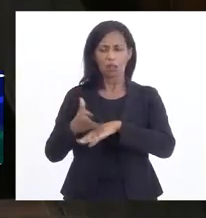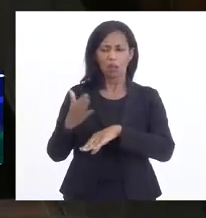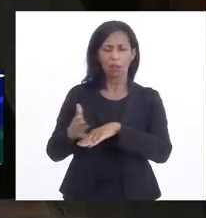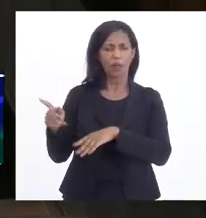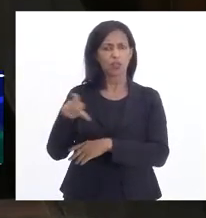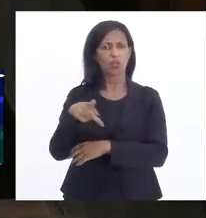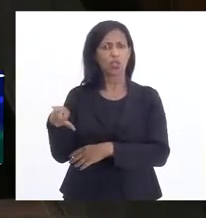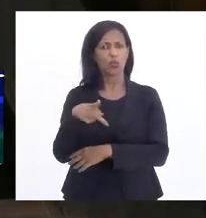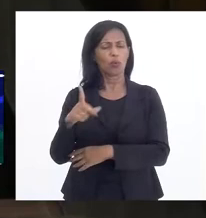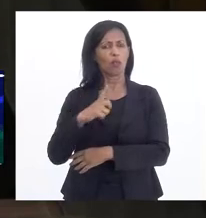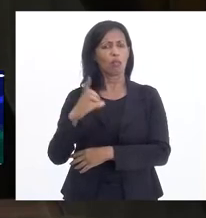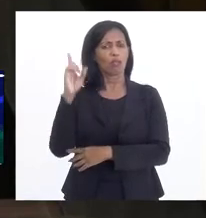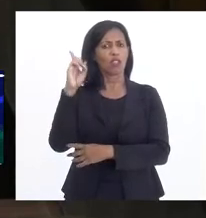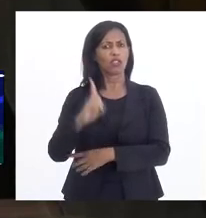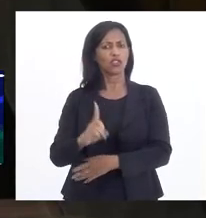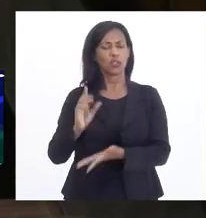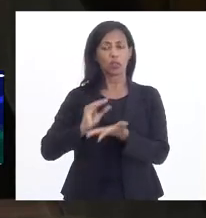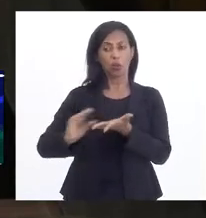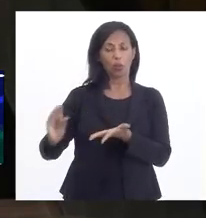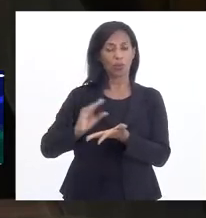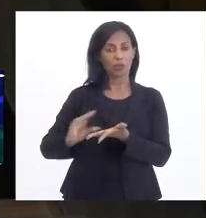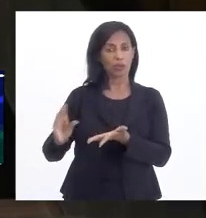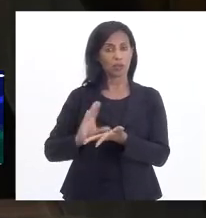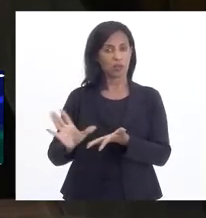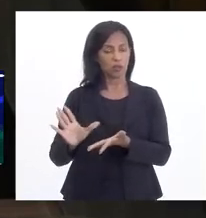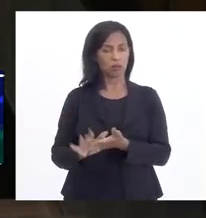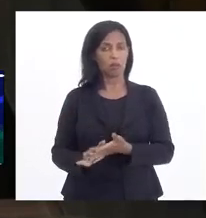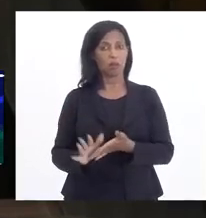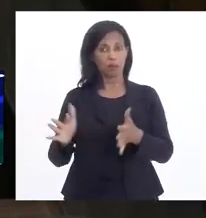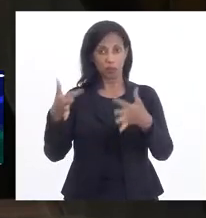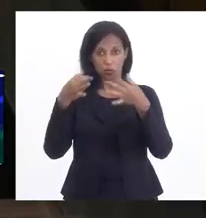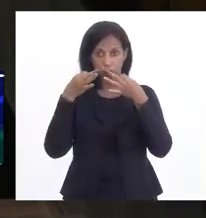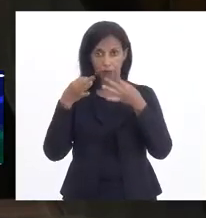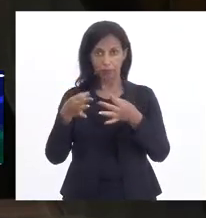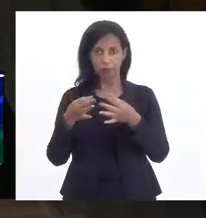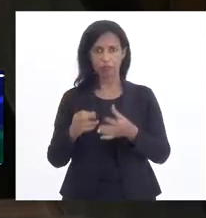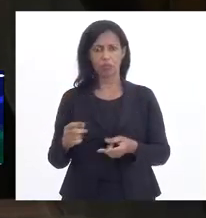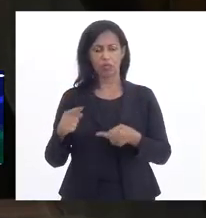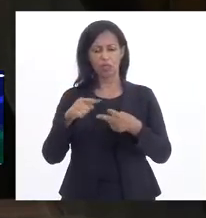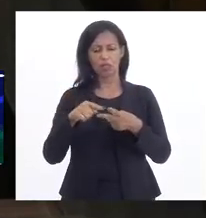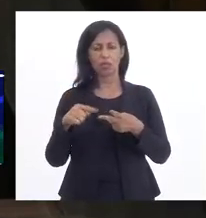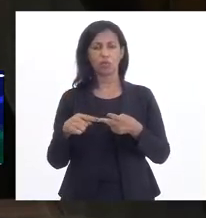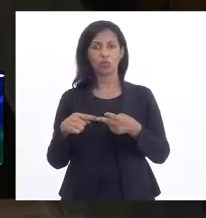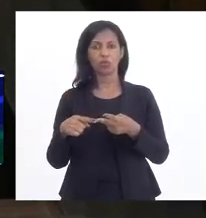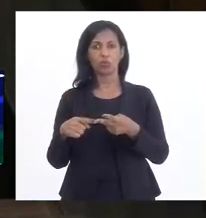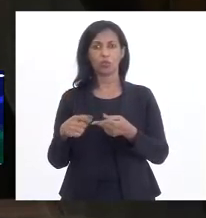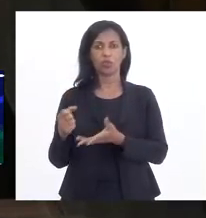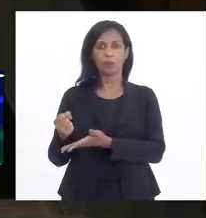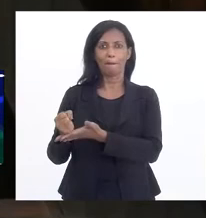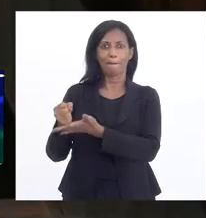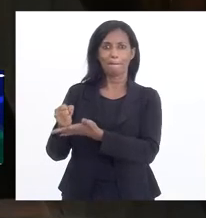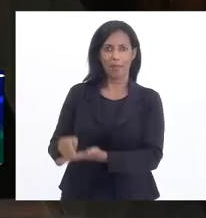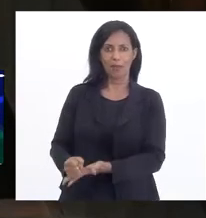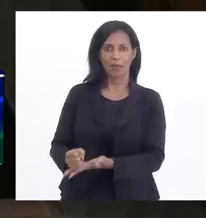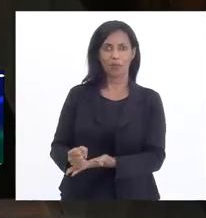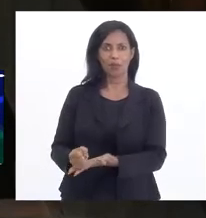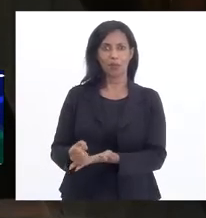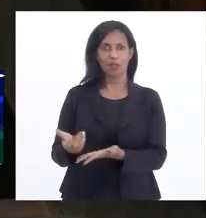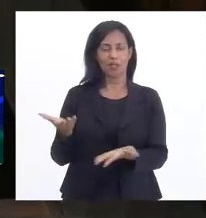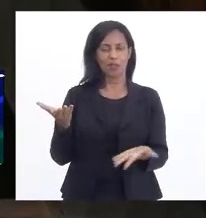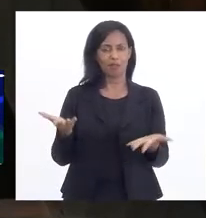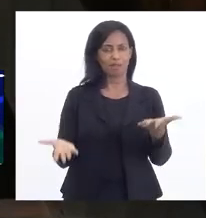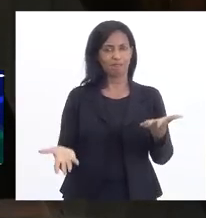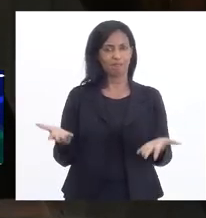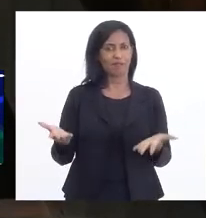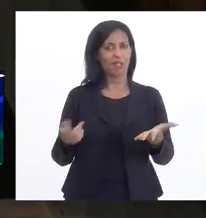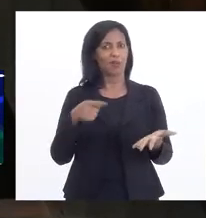professor possa ter direito a esse auxílio tecnológico, mas o que chama a atenção são os dois pesos e as duas medidas. Porque para